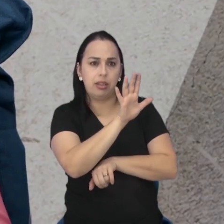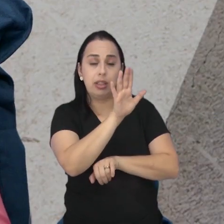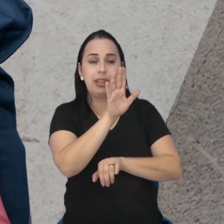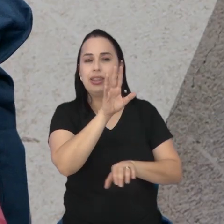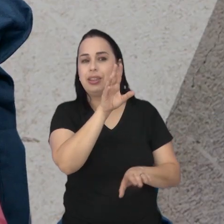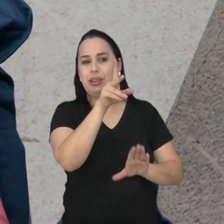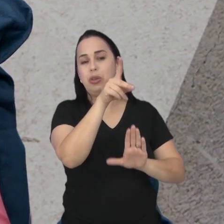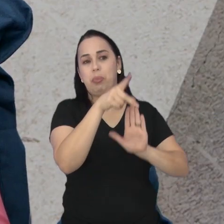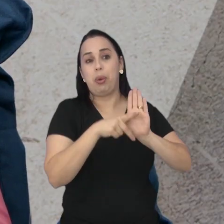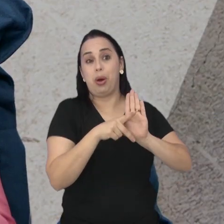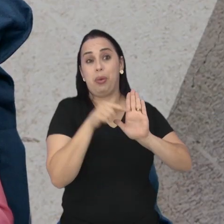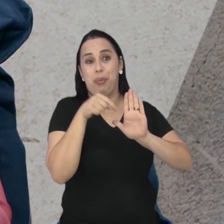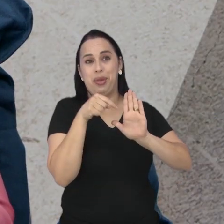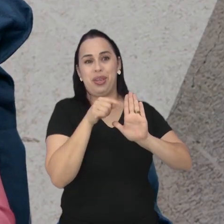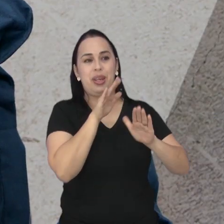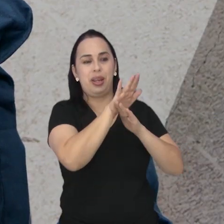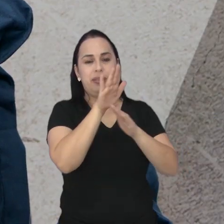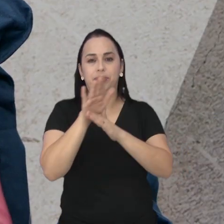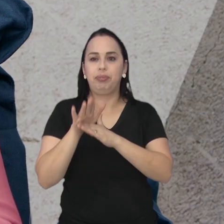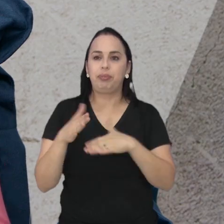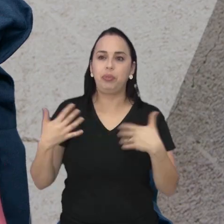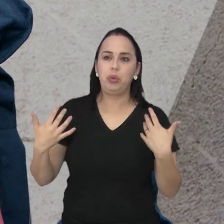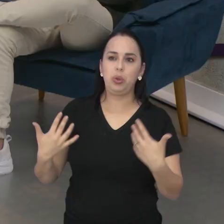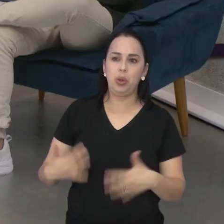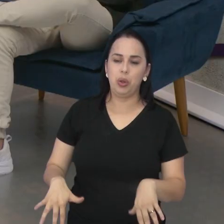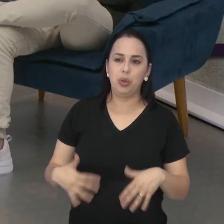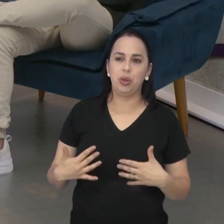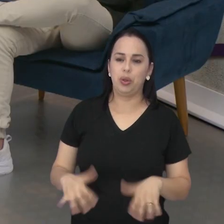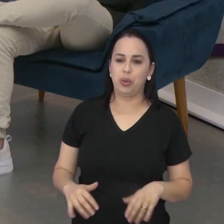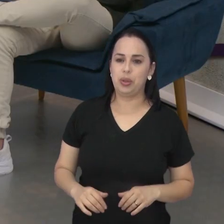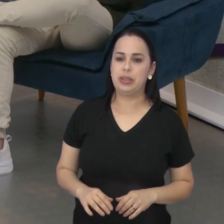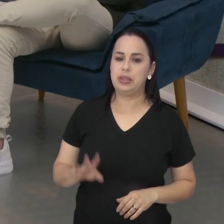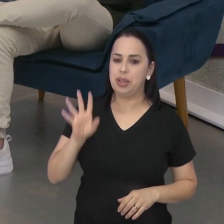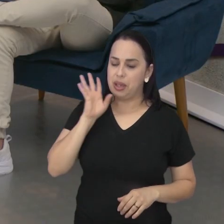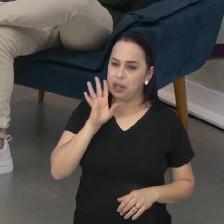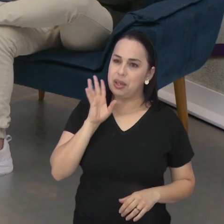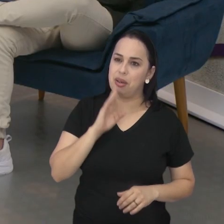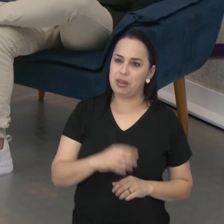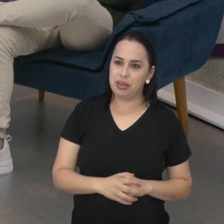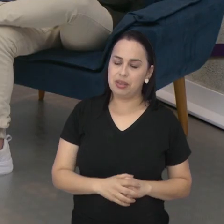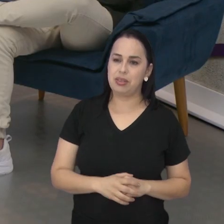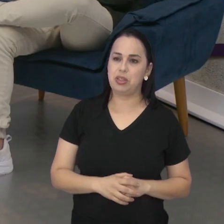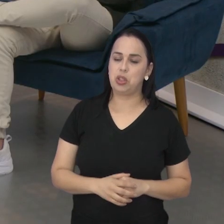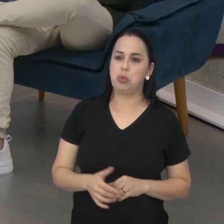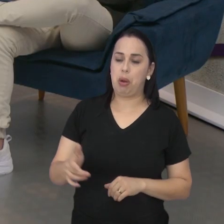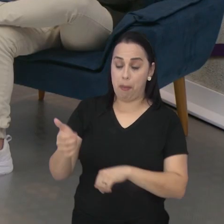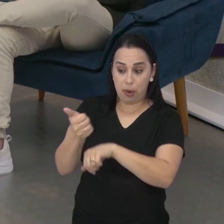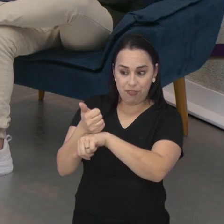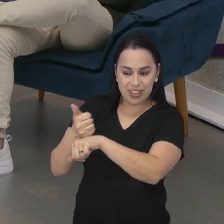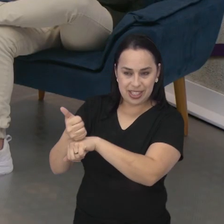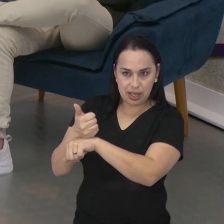em todo o território, para poder realizar esse trabalho. É legal quando a gente vê que uma